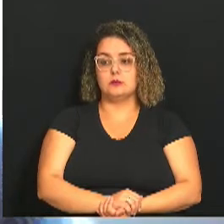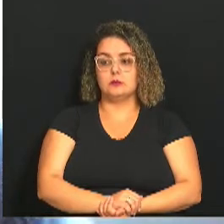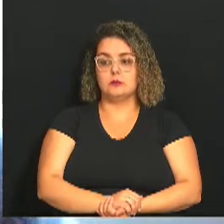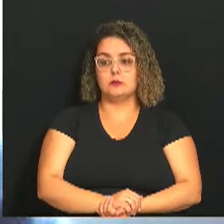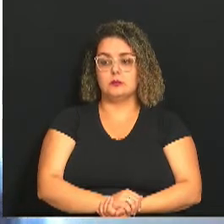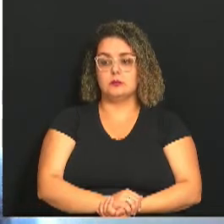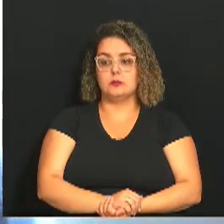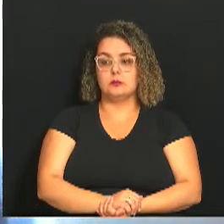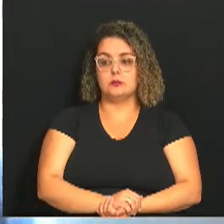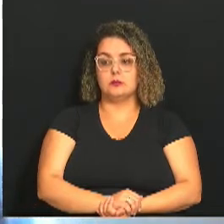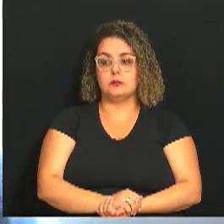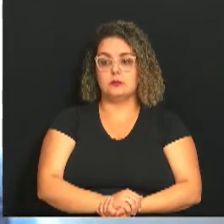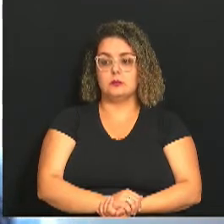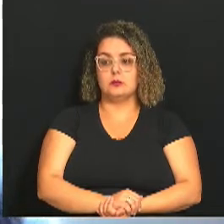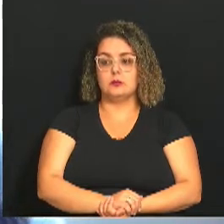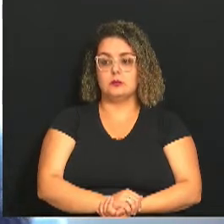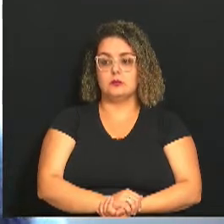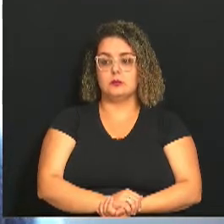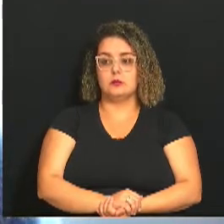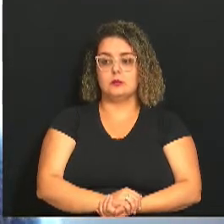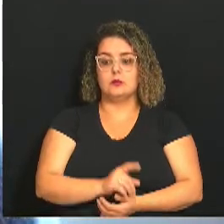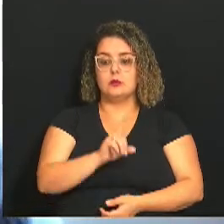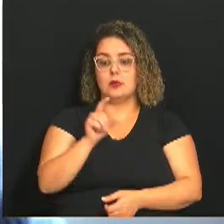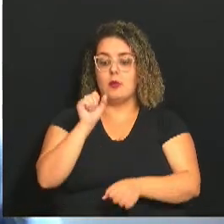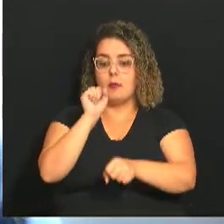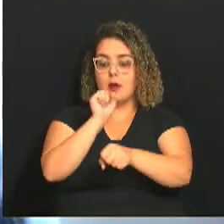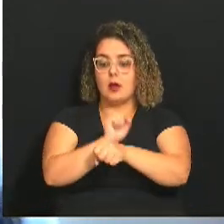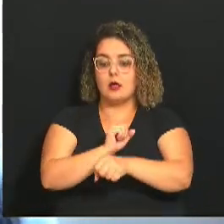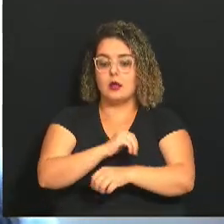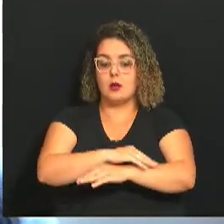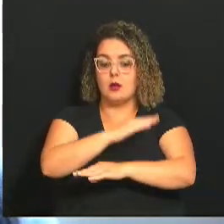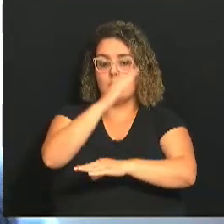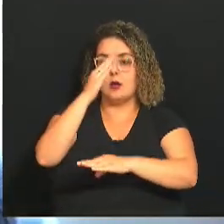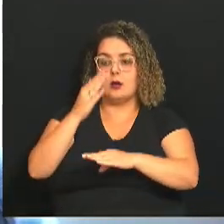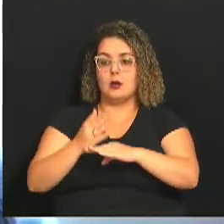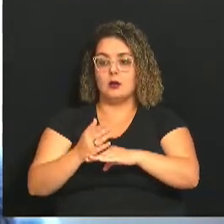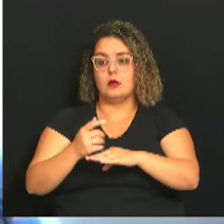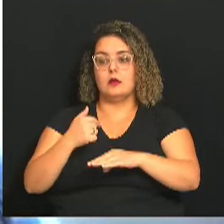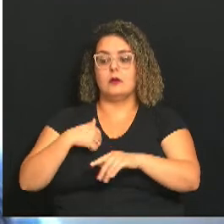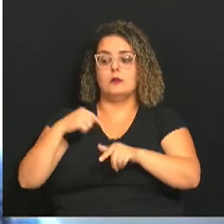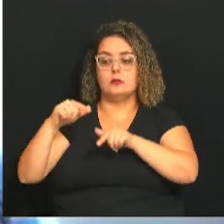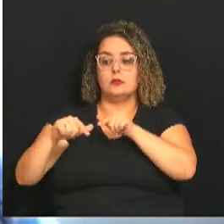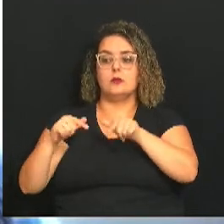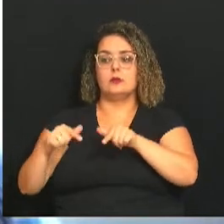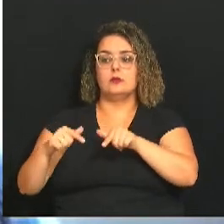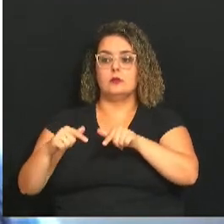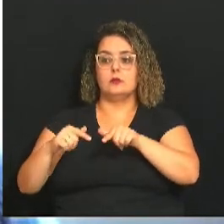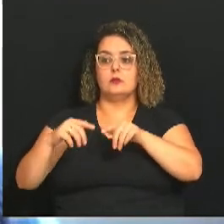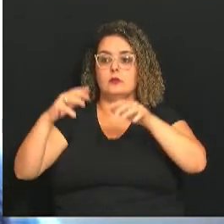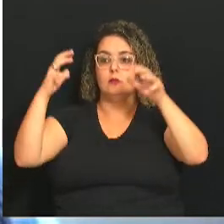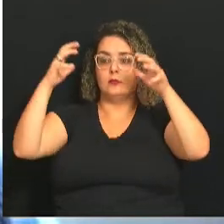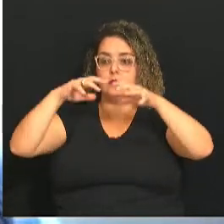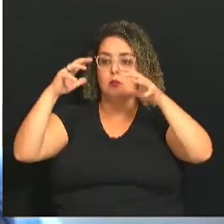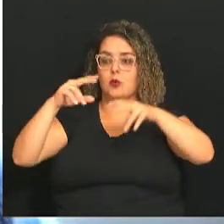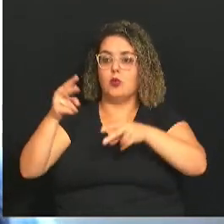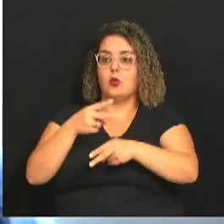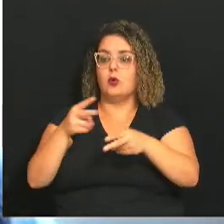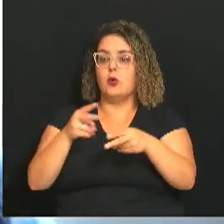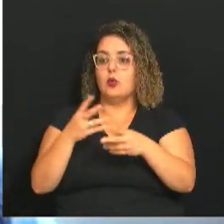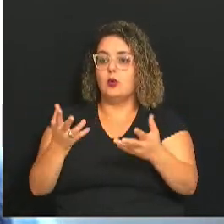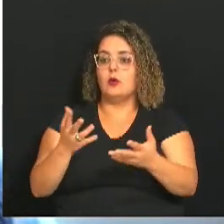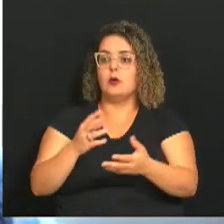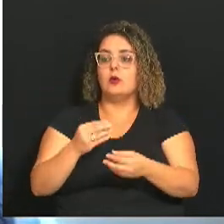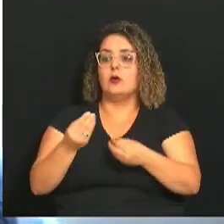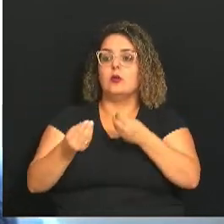necessariamente paralisar o dia, mas saber, olha, eu estou saindo do meu trabalho e começou uma tempestade.